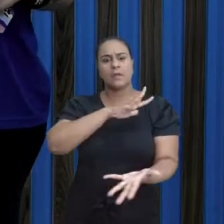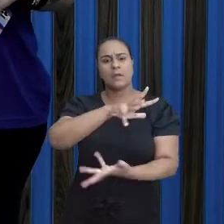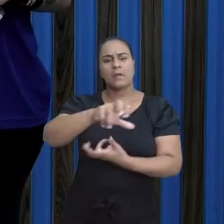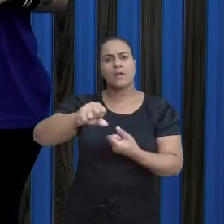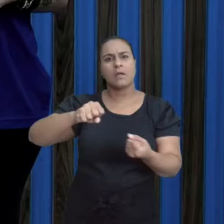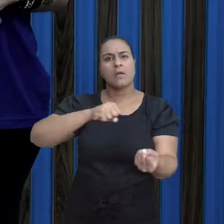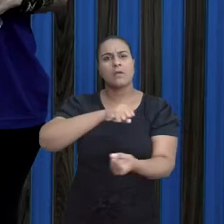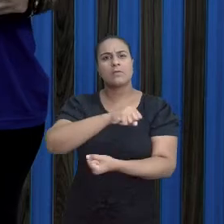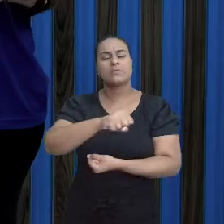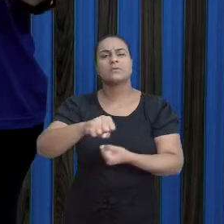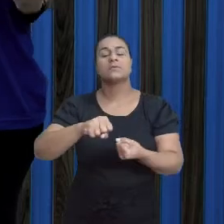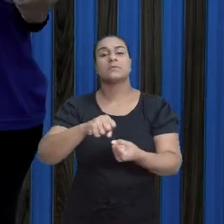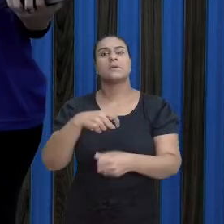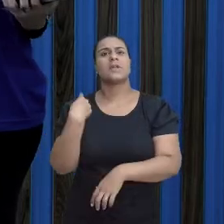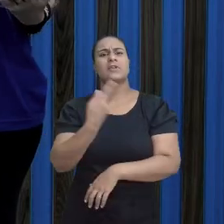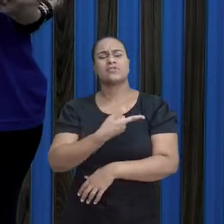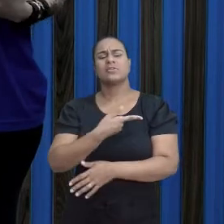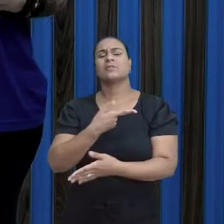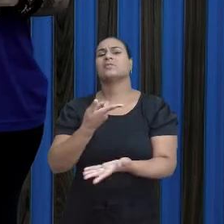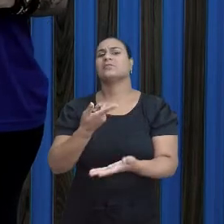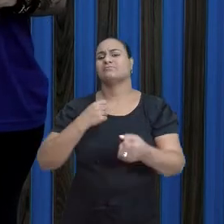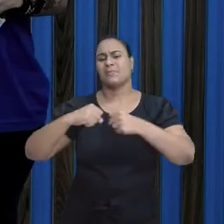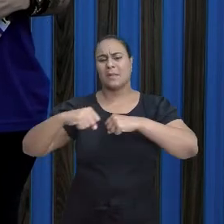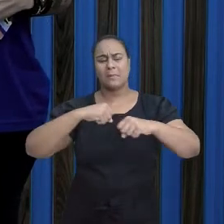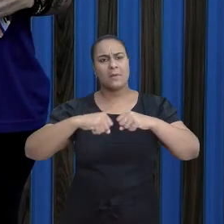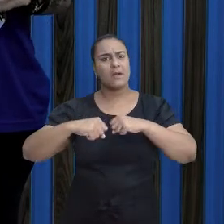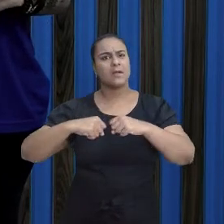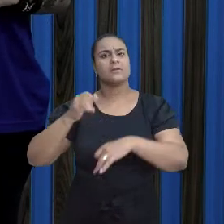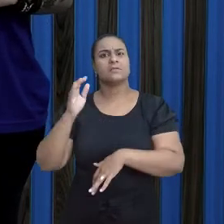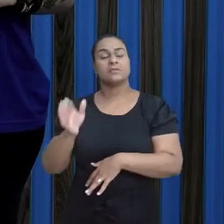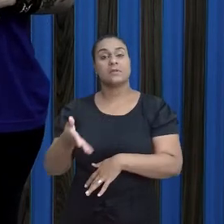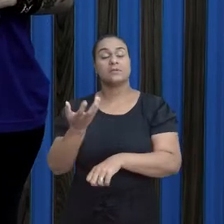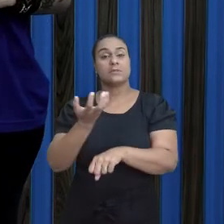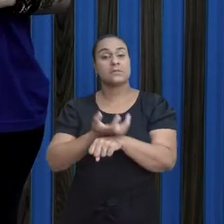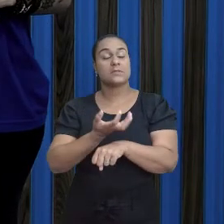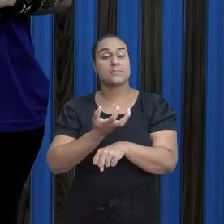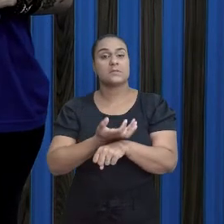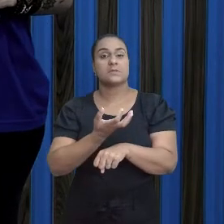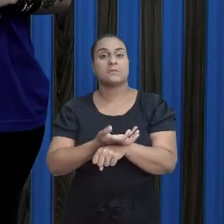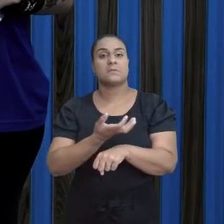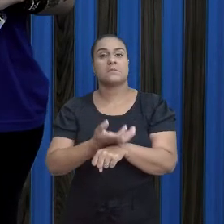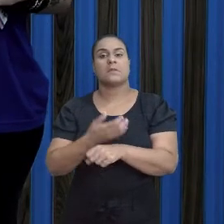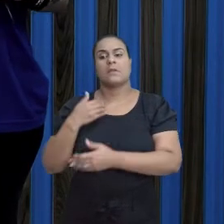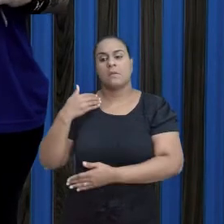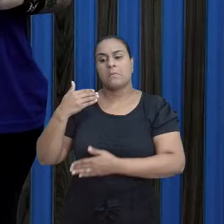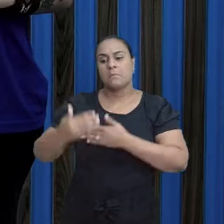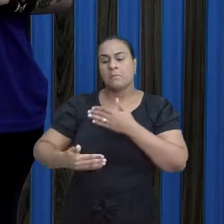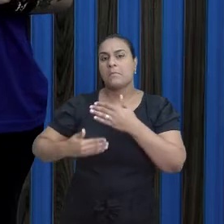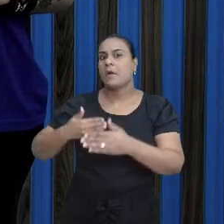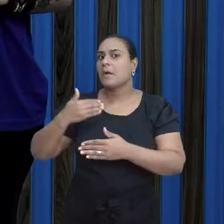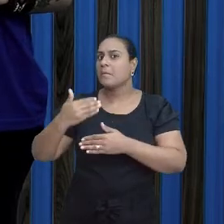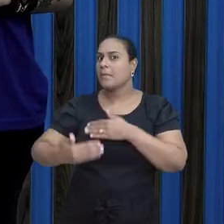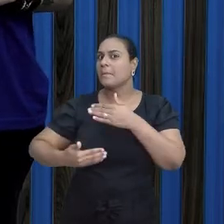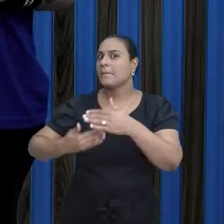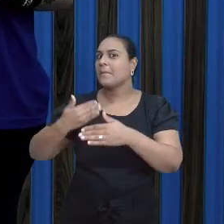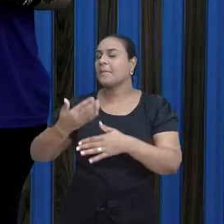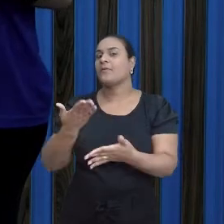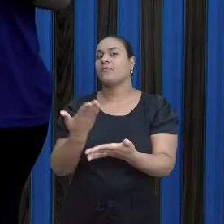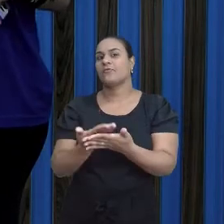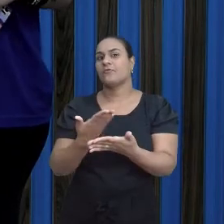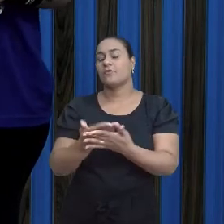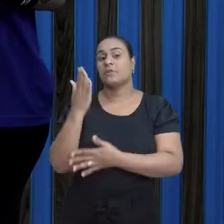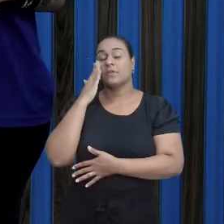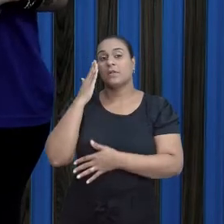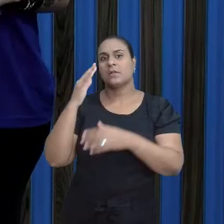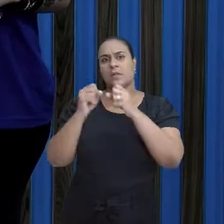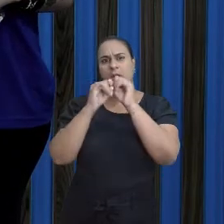gente conversa tanto, e aqui nessa disciplina a gente vai, ao longo dos conteúdos que a gente foi estudando, a gente vai